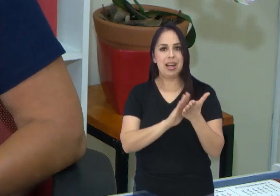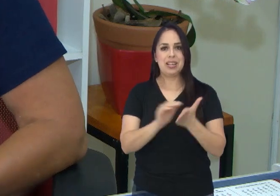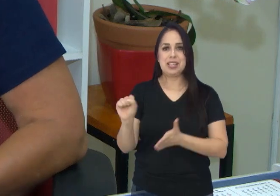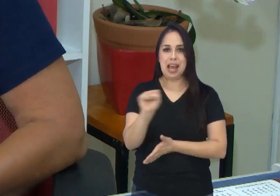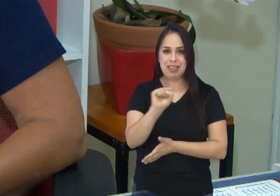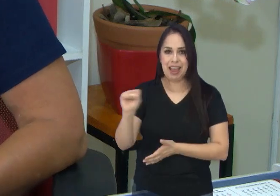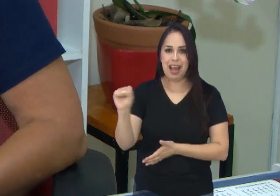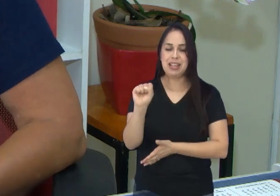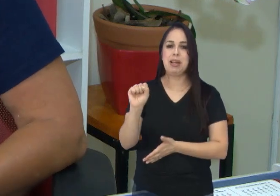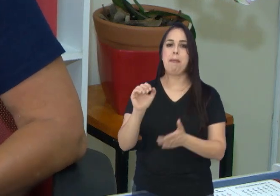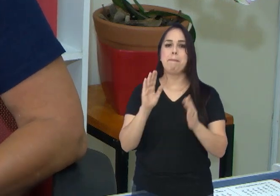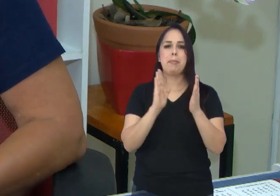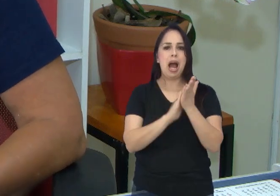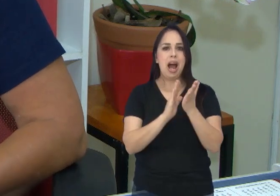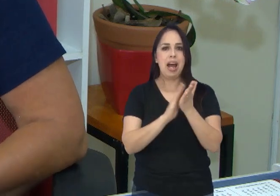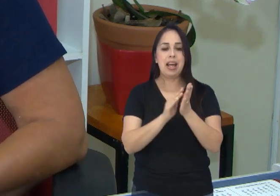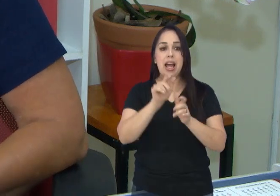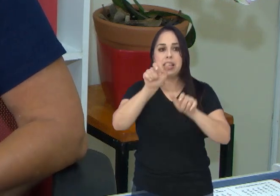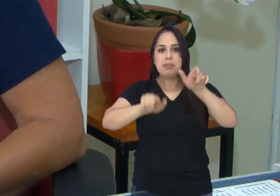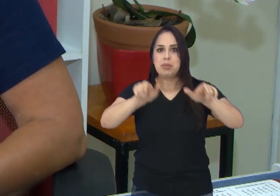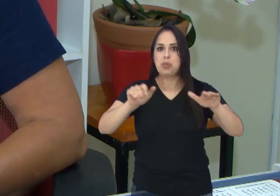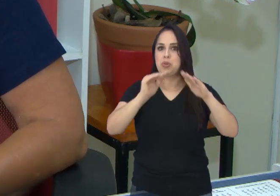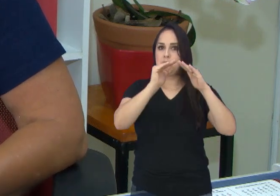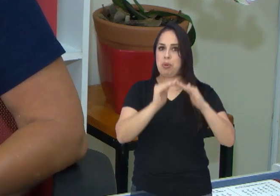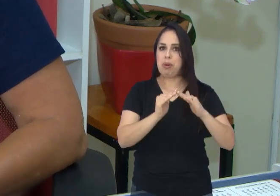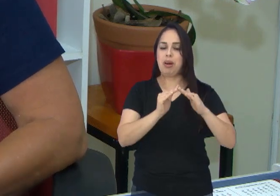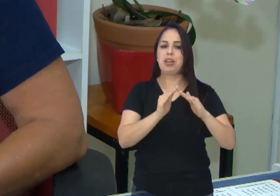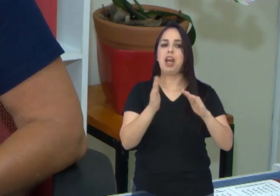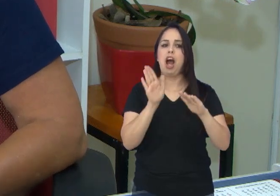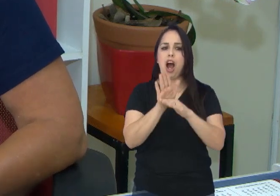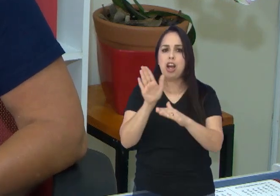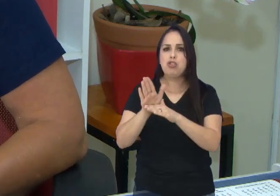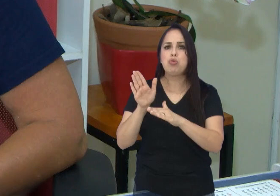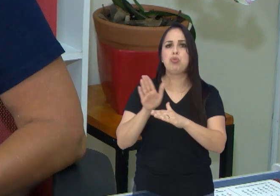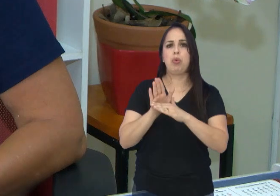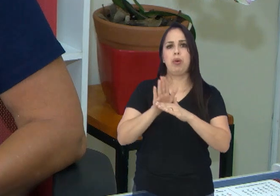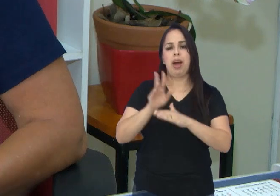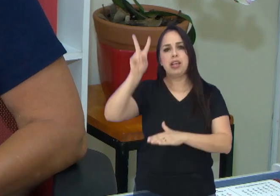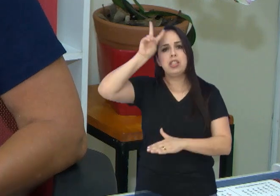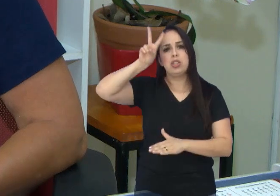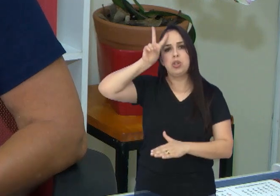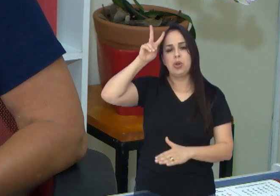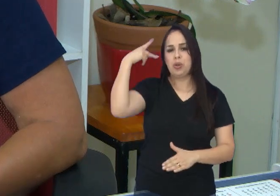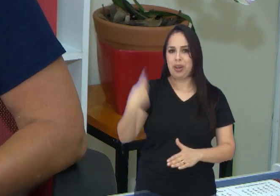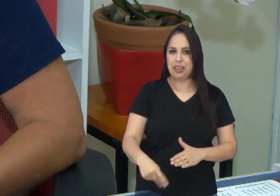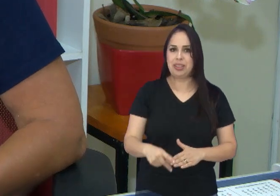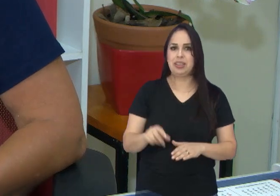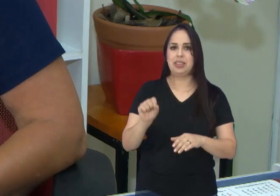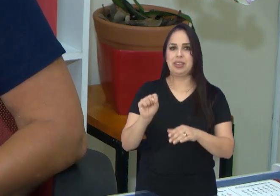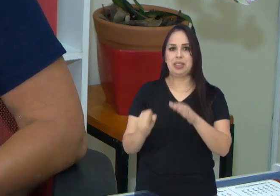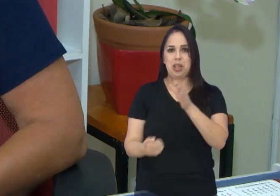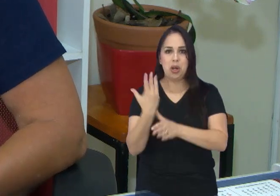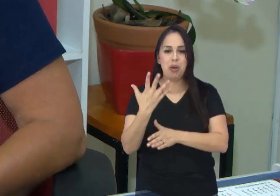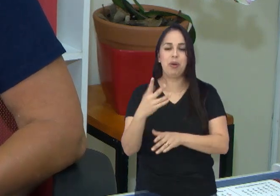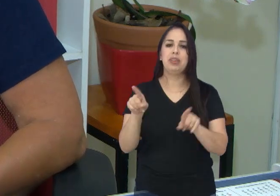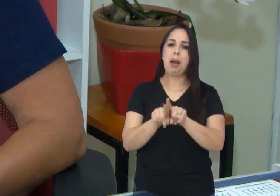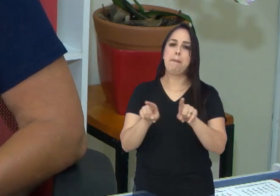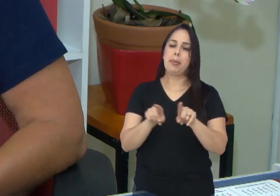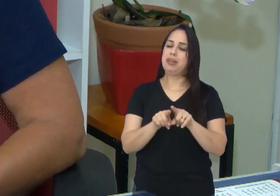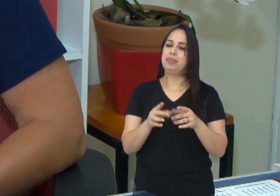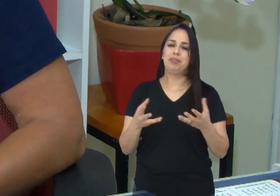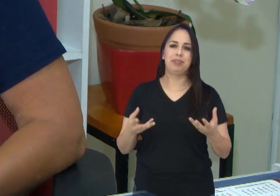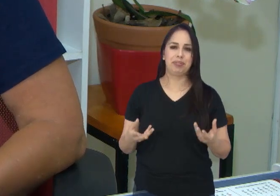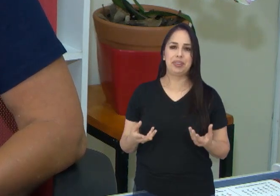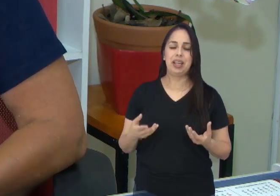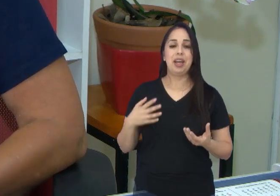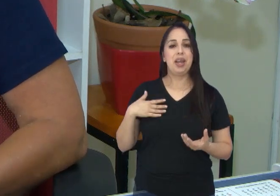Satélite, parabéns para todos os moradores que construíram a história deste bairro tão incrível.